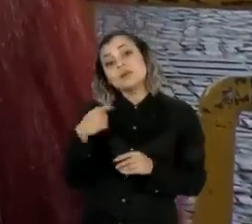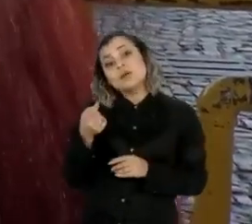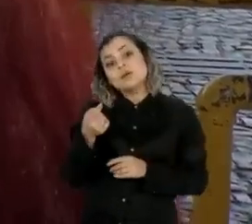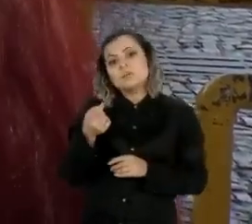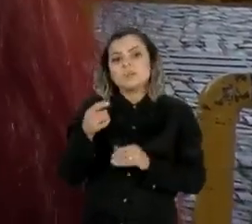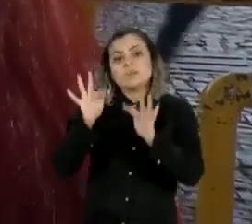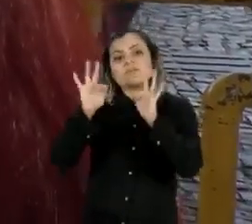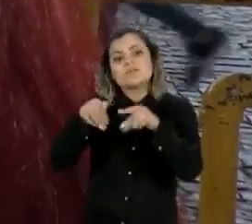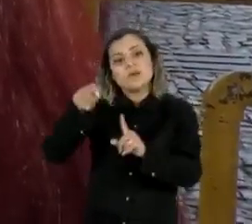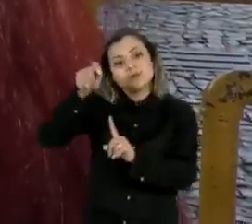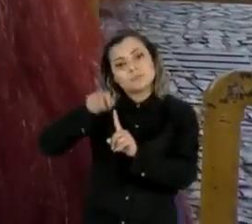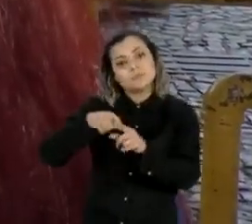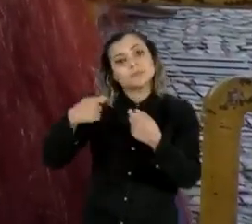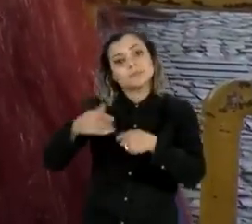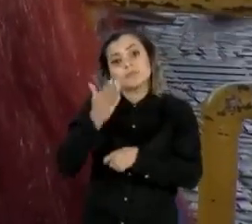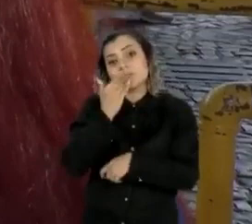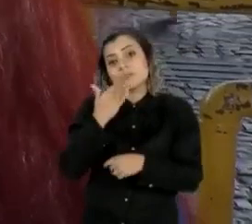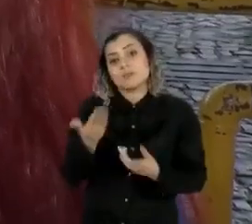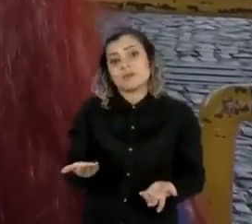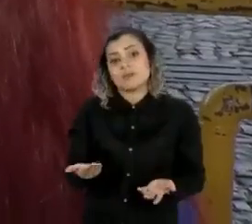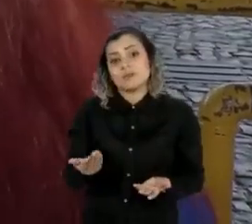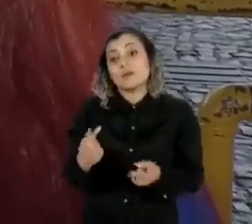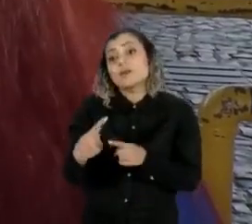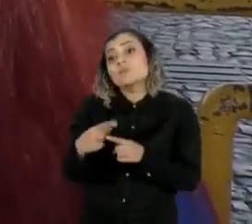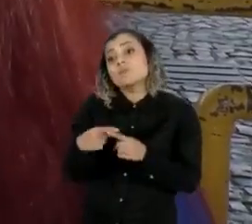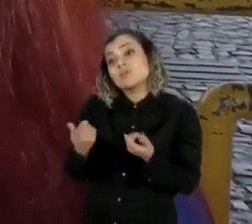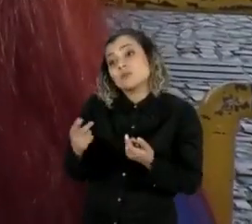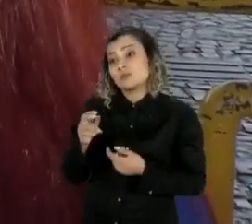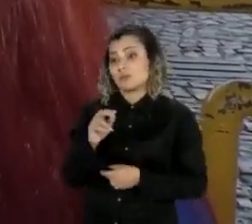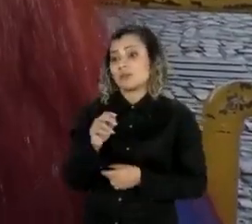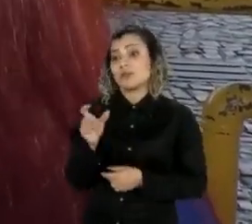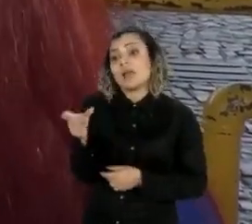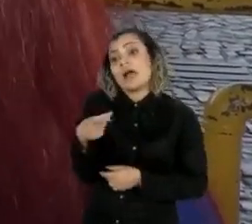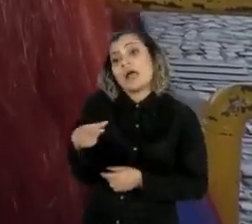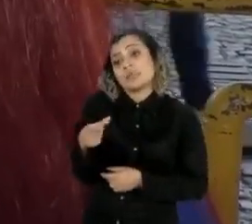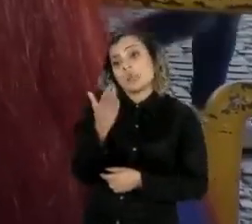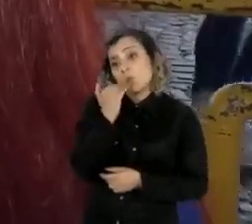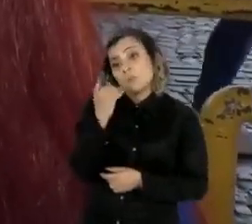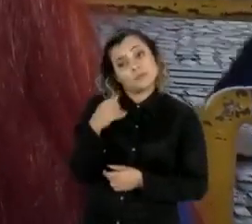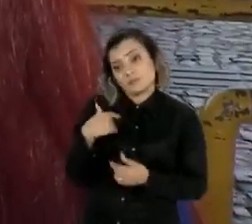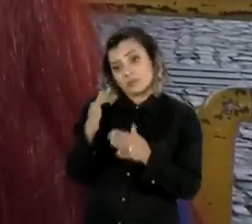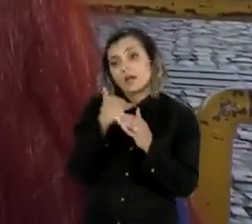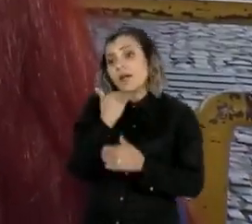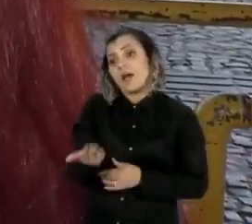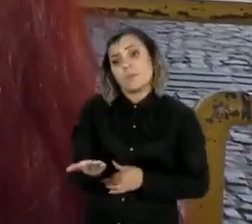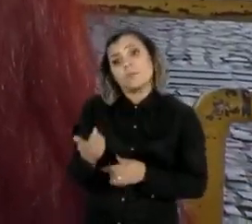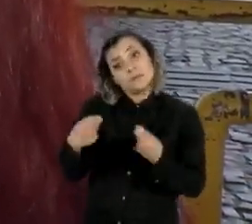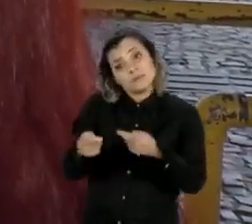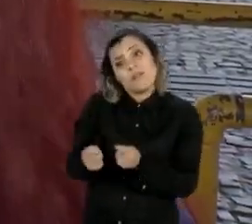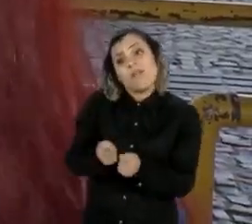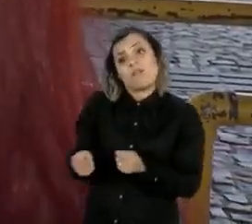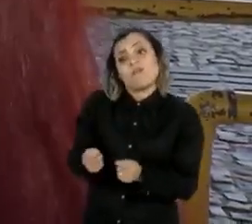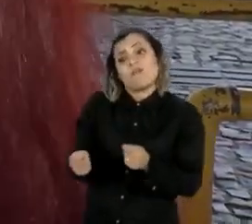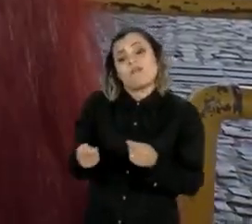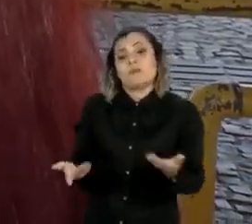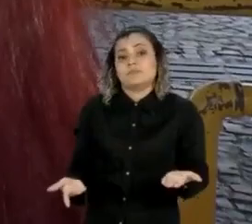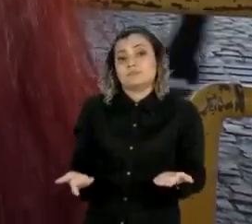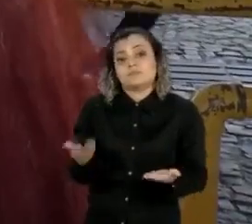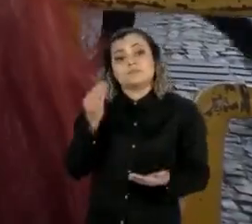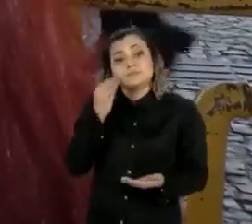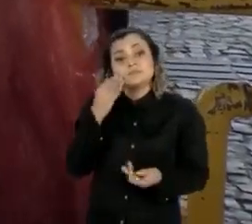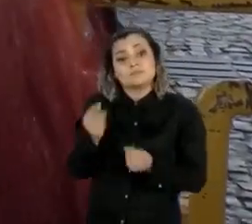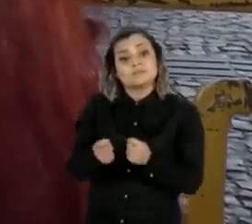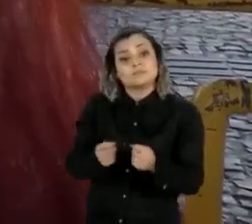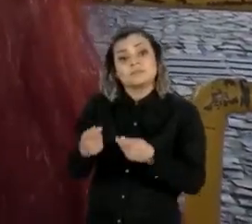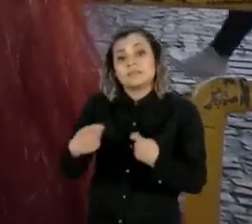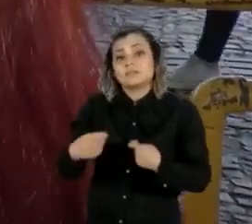do mês, aí tem que amar. Por quê? Porque aí o VR vai acabando, né? Então a gente tem que dar uma segurada para poder economizar